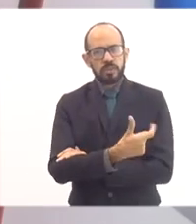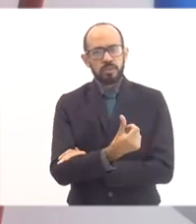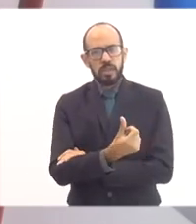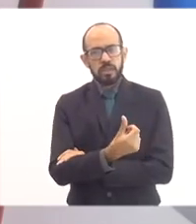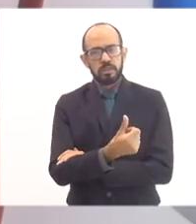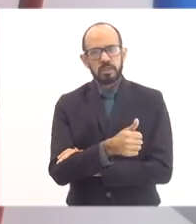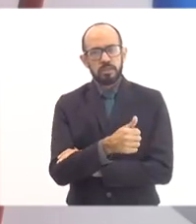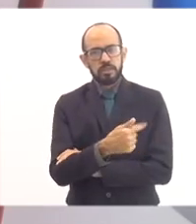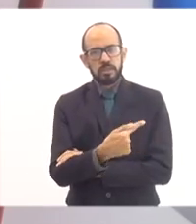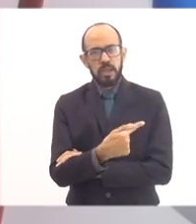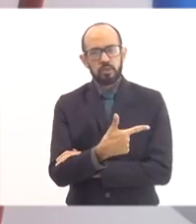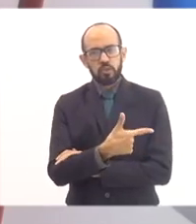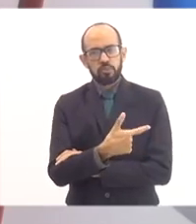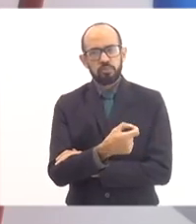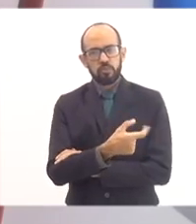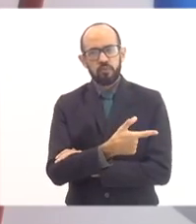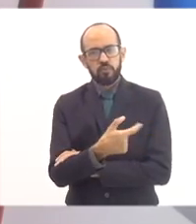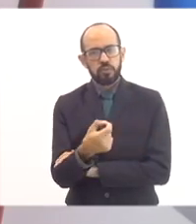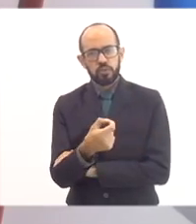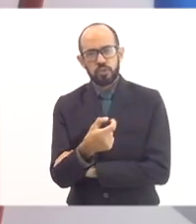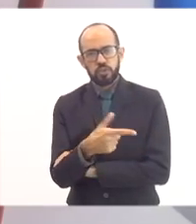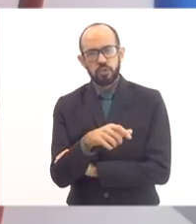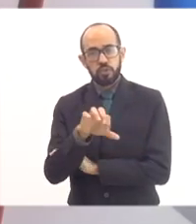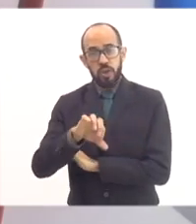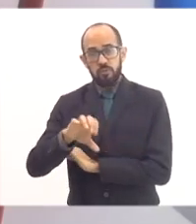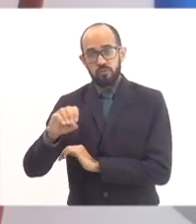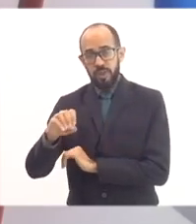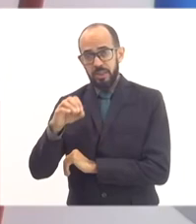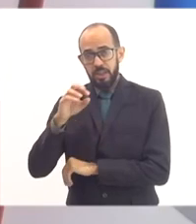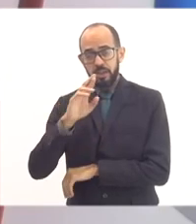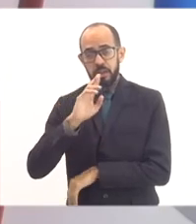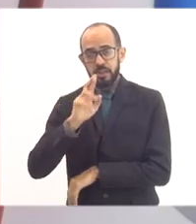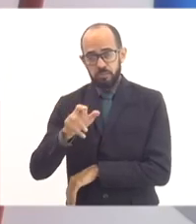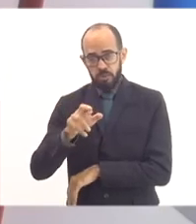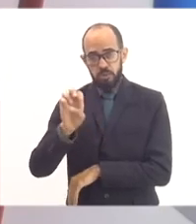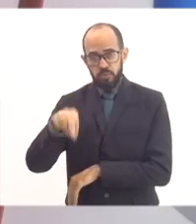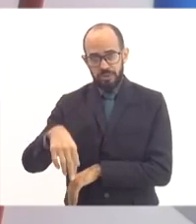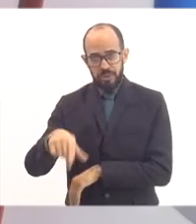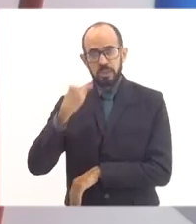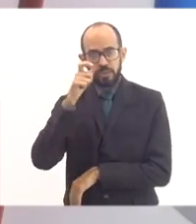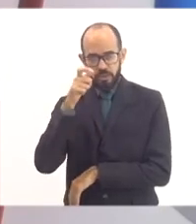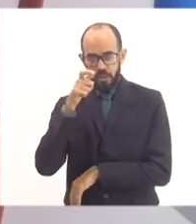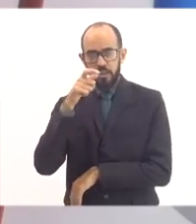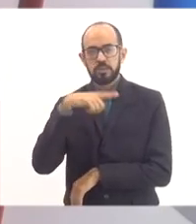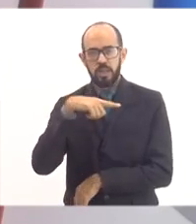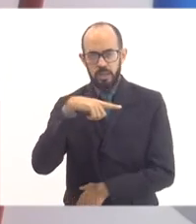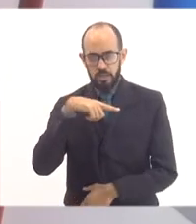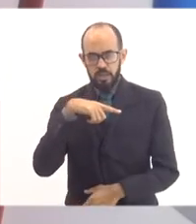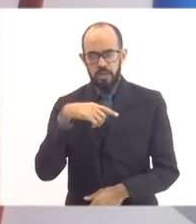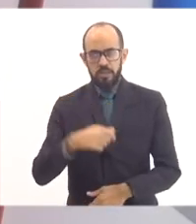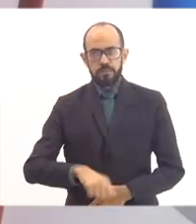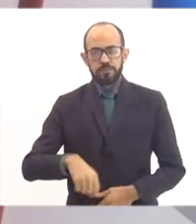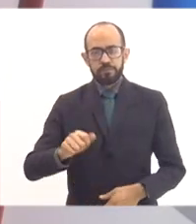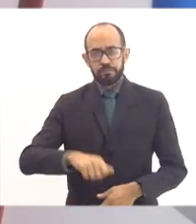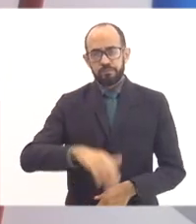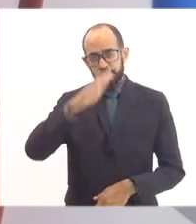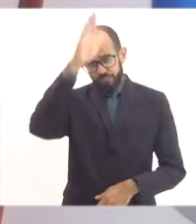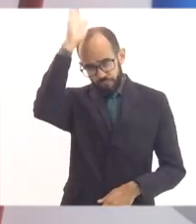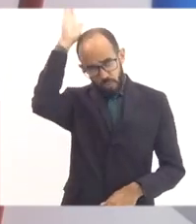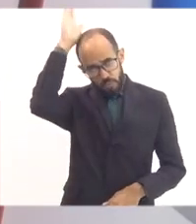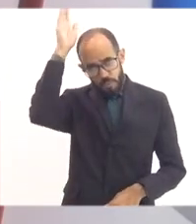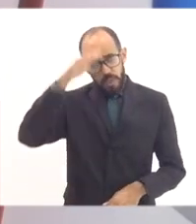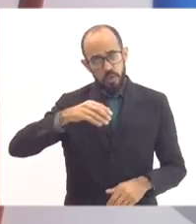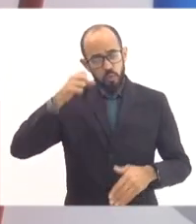2617 de 2020. 90 pessoas responderam à manifestação de interesse. Soldado combatente,